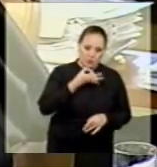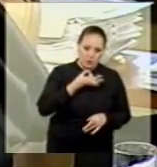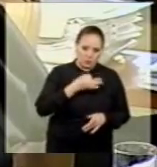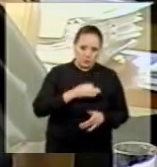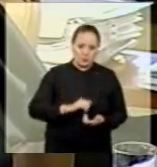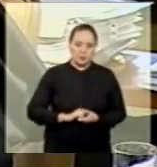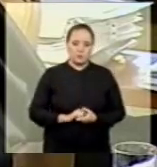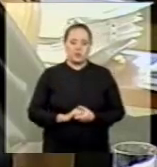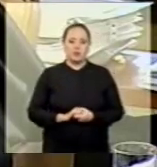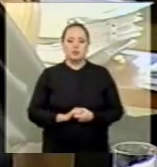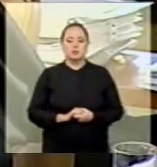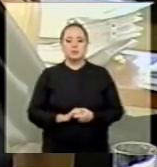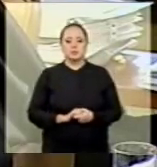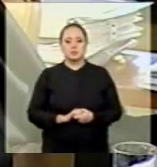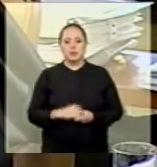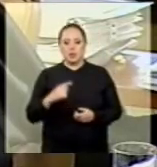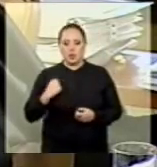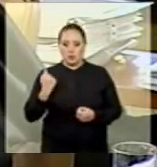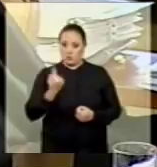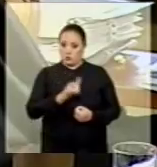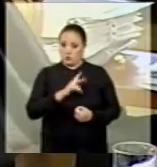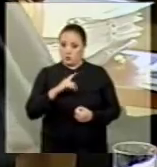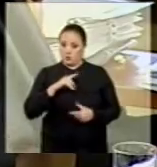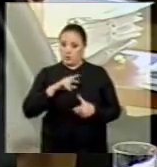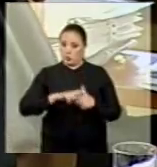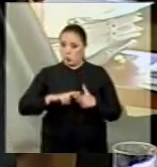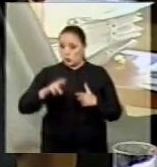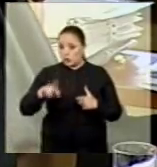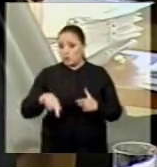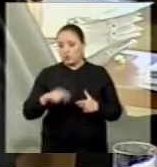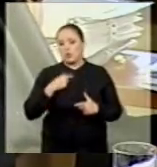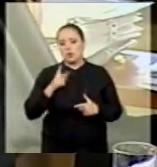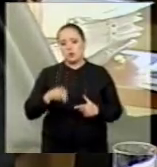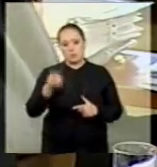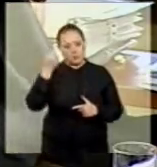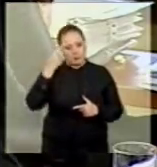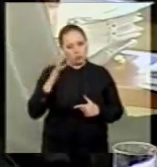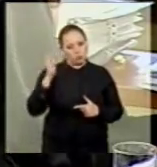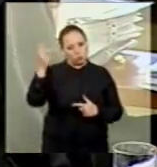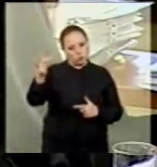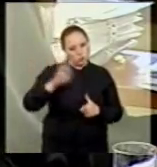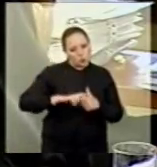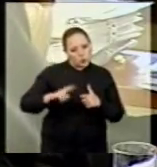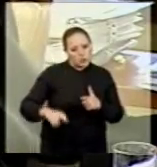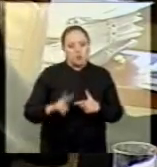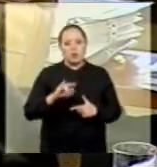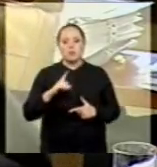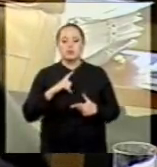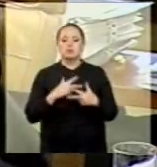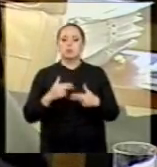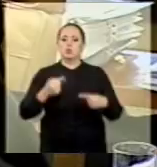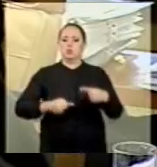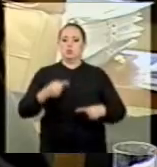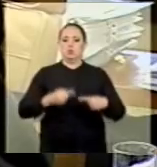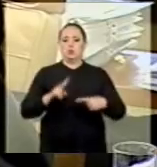nós teremos como consequência, e eu sempre procuro olhar as consequências, nós vamos ter consequências das discussões